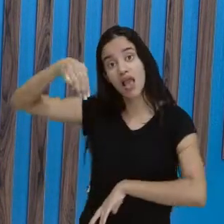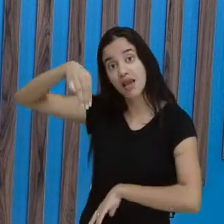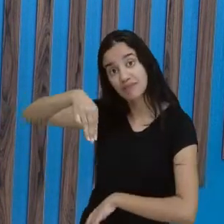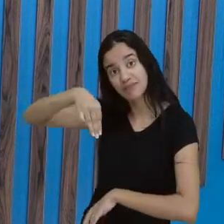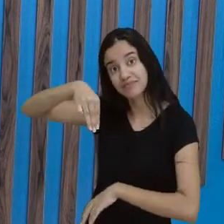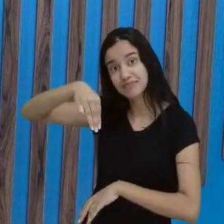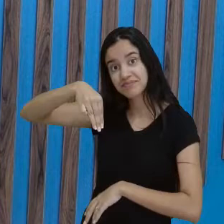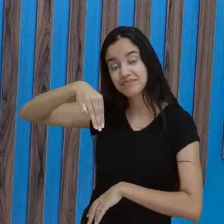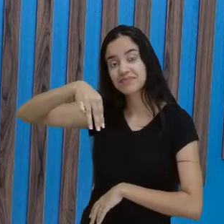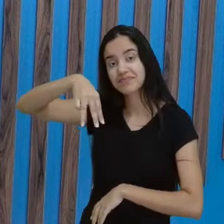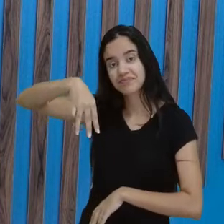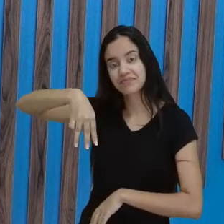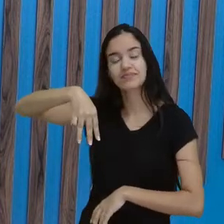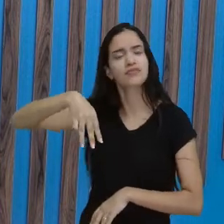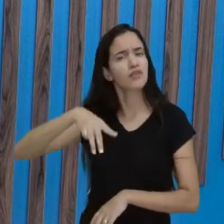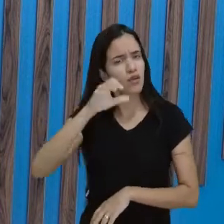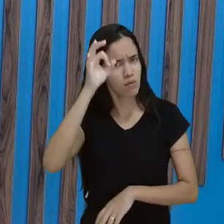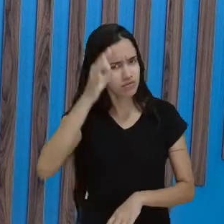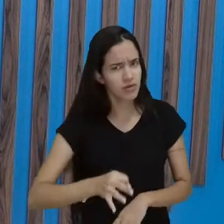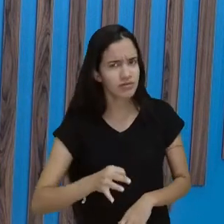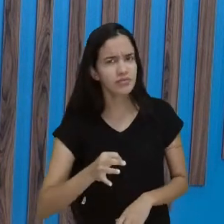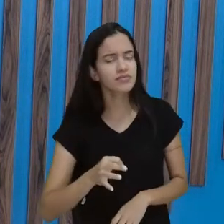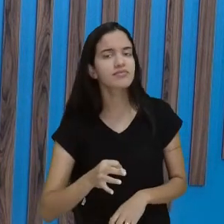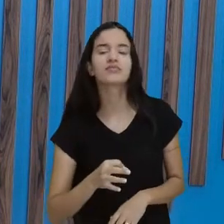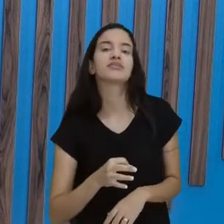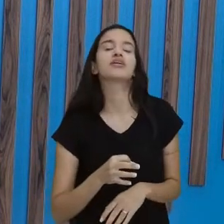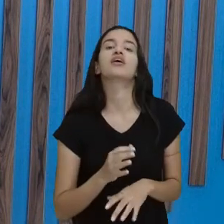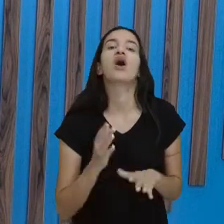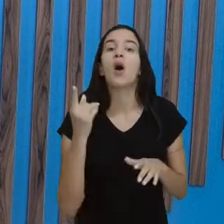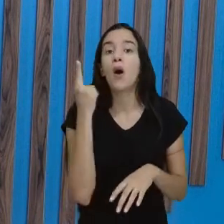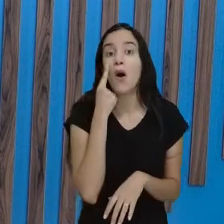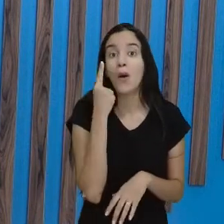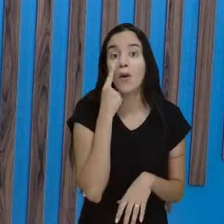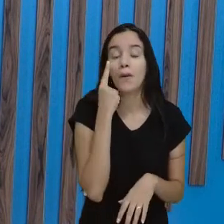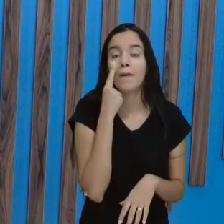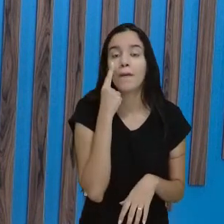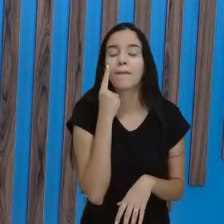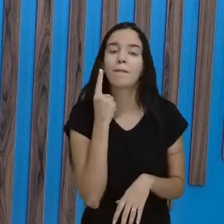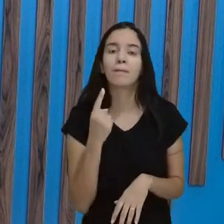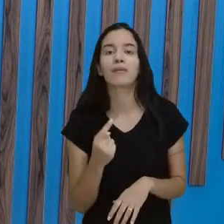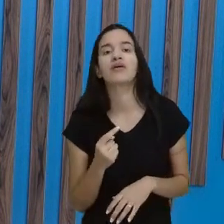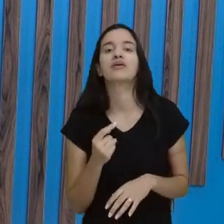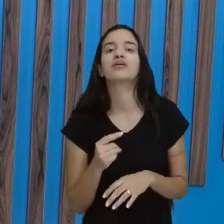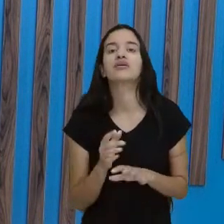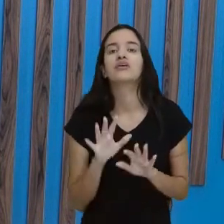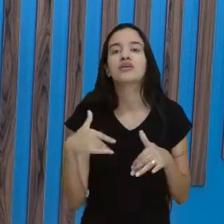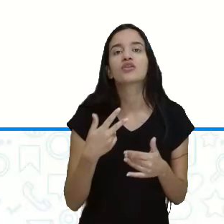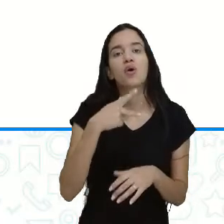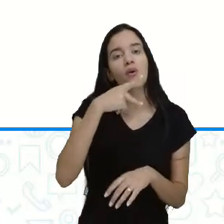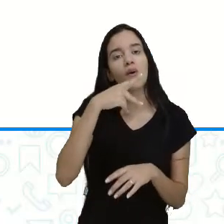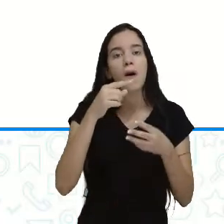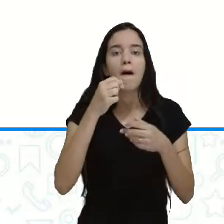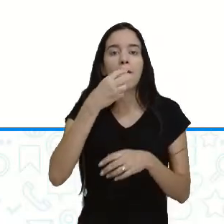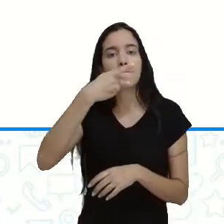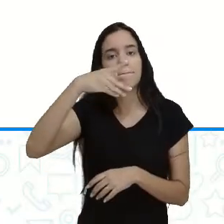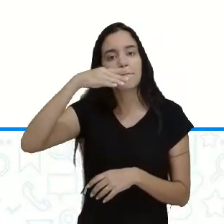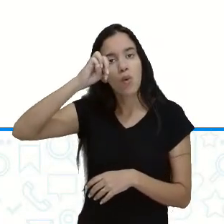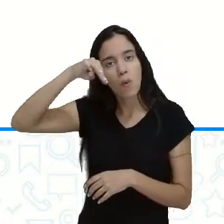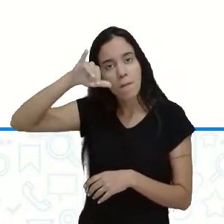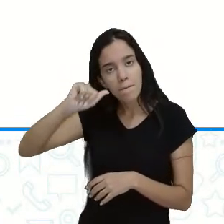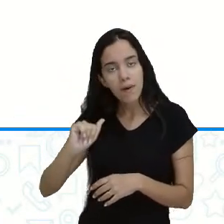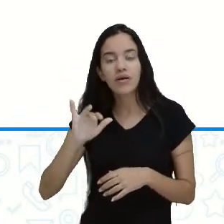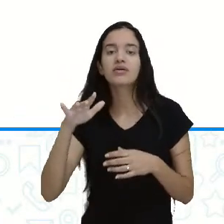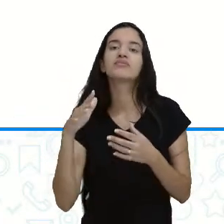escrevemos M. Não é assim? Olha só. Pomba,